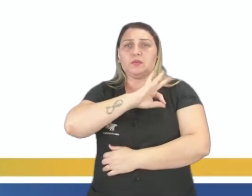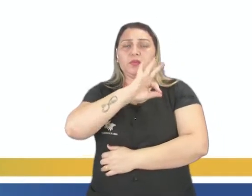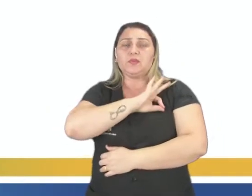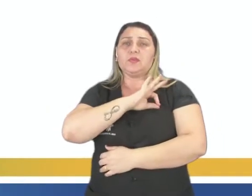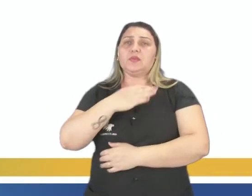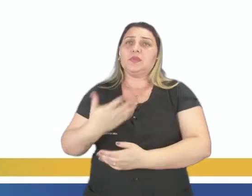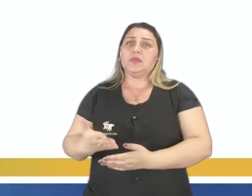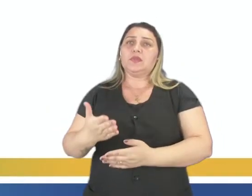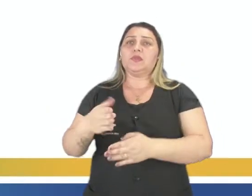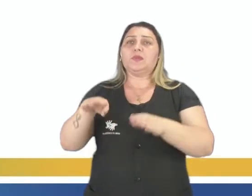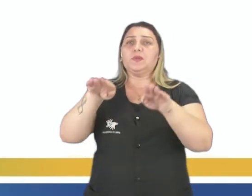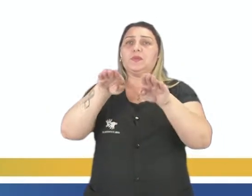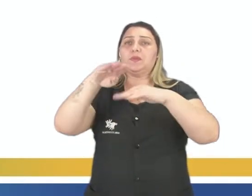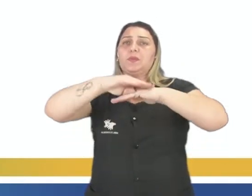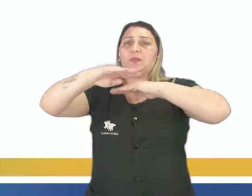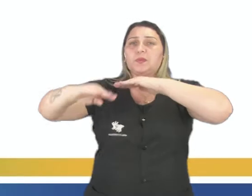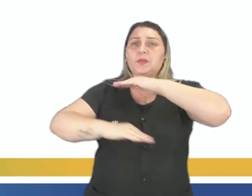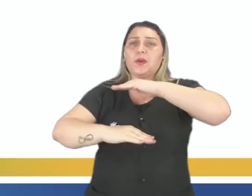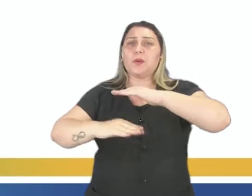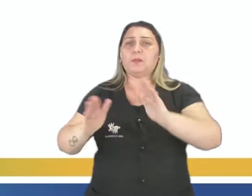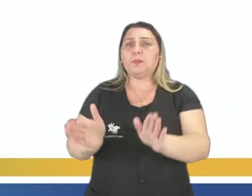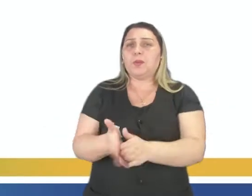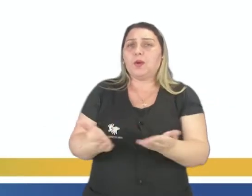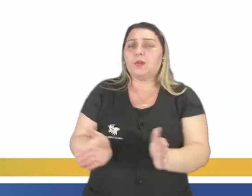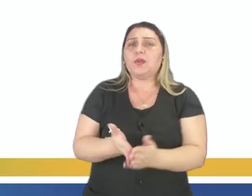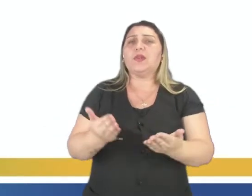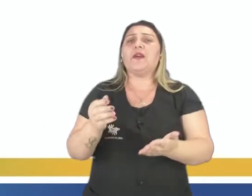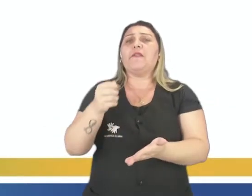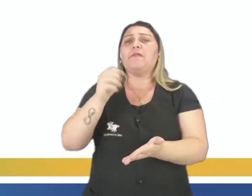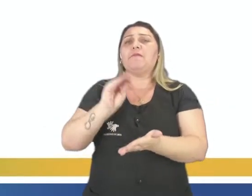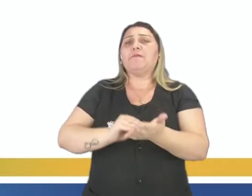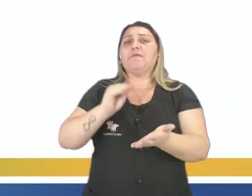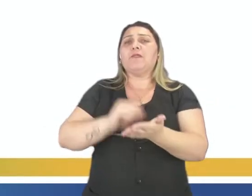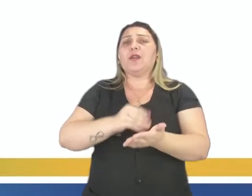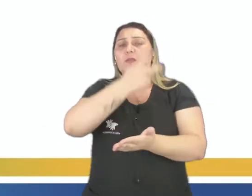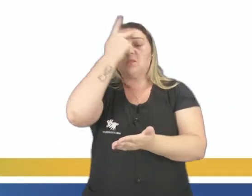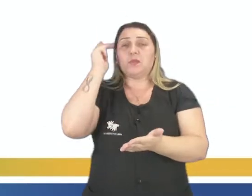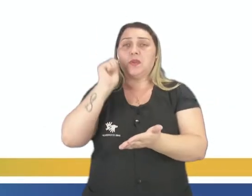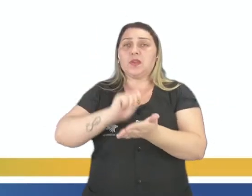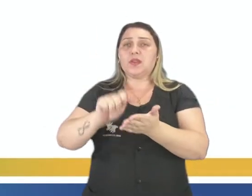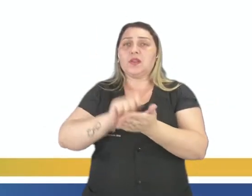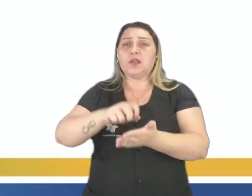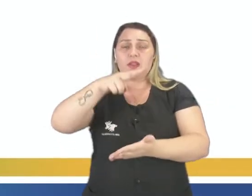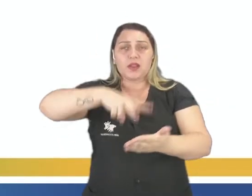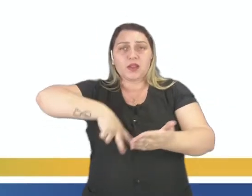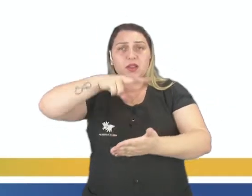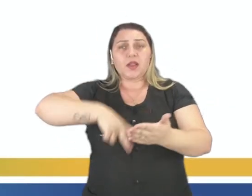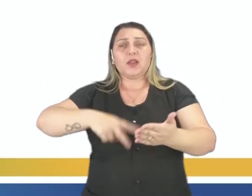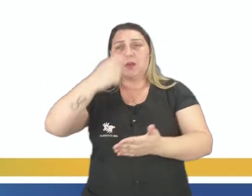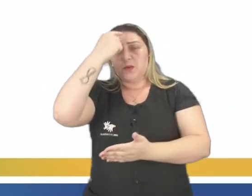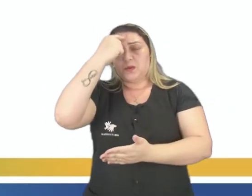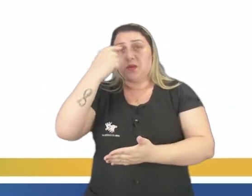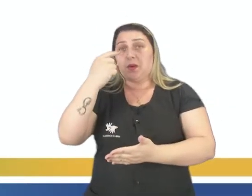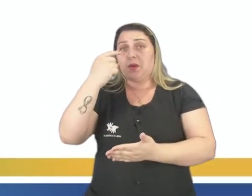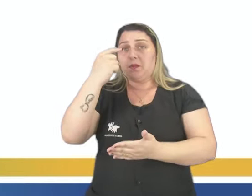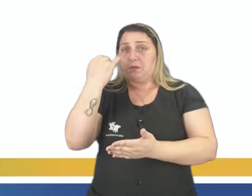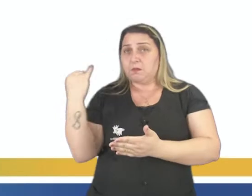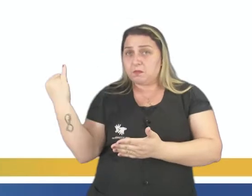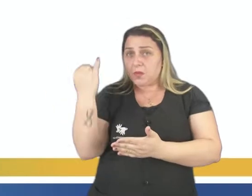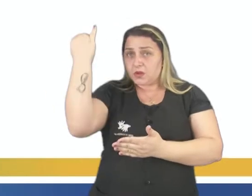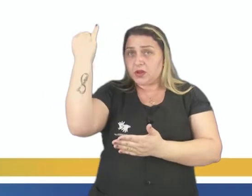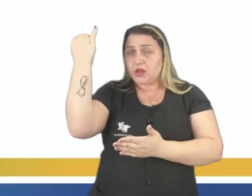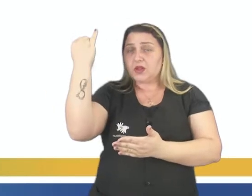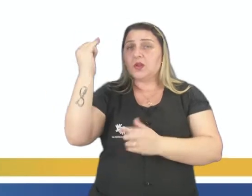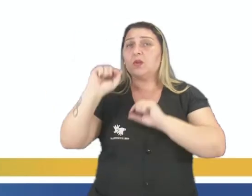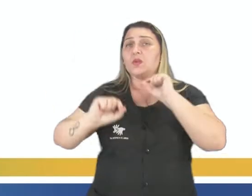A desigualdade, a miséria, analfabetismo. E aí a gente tem uma figura importante nesse processo,